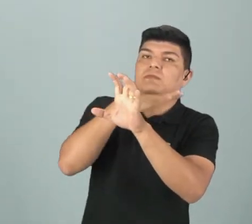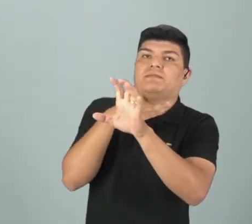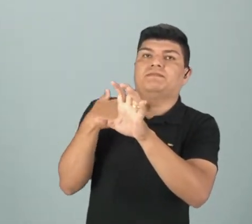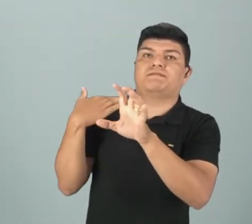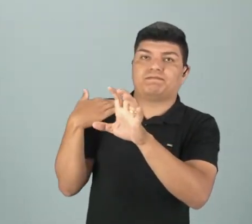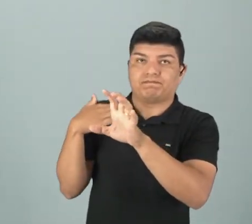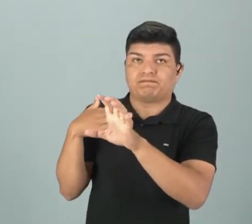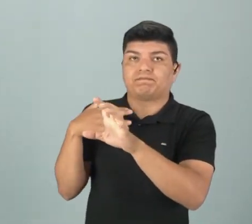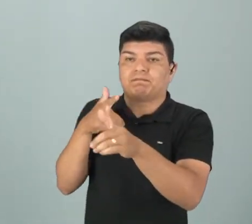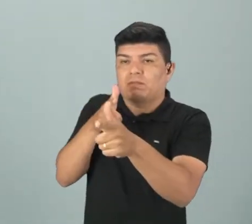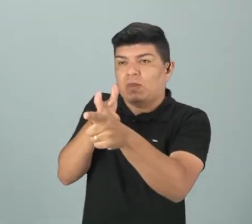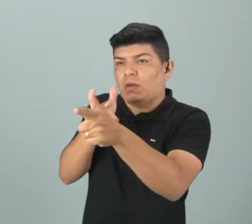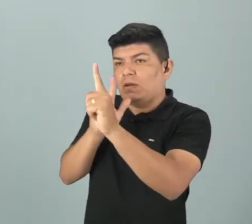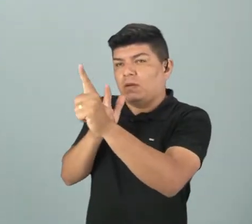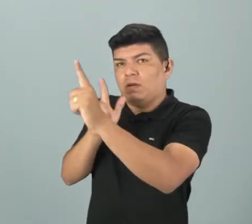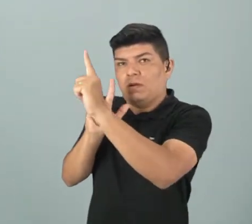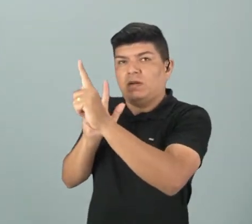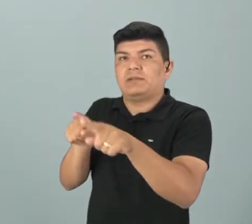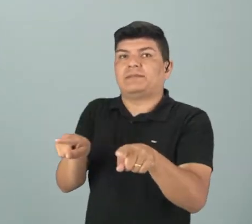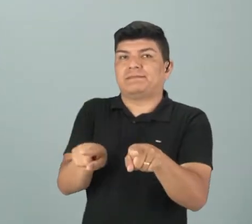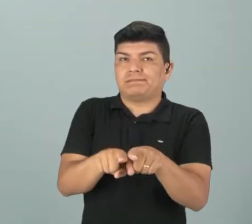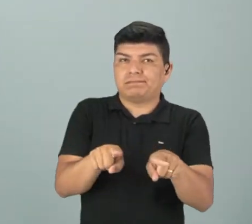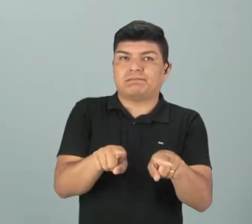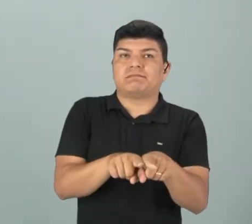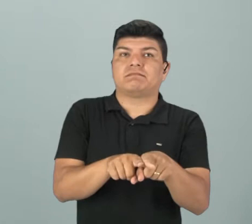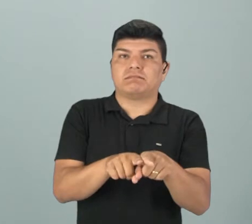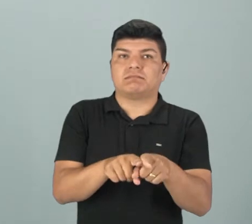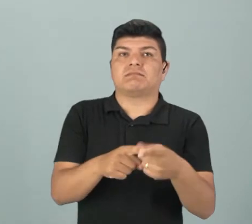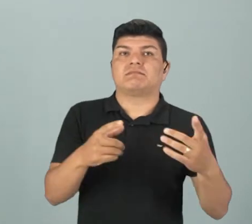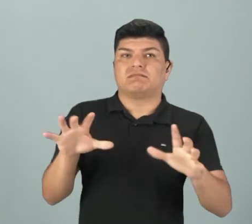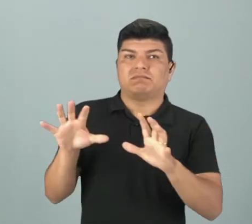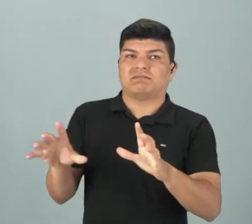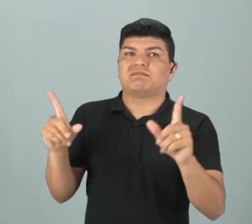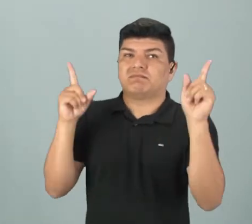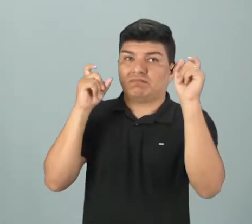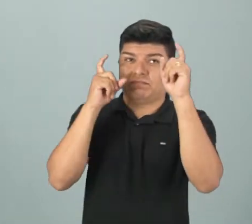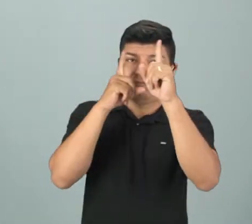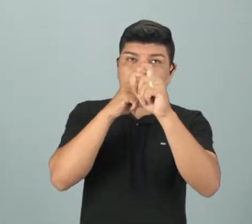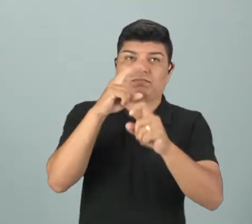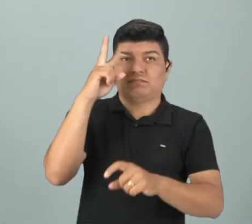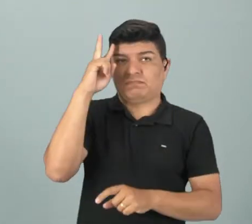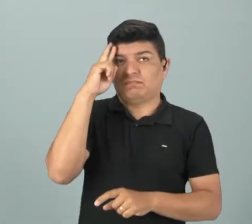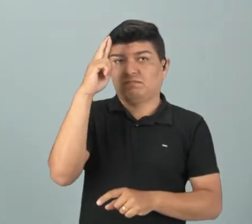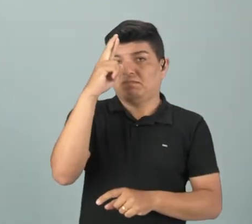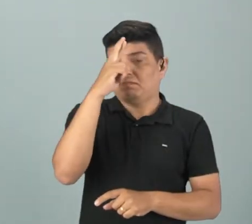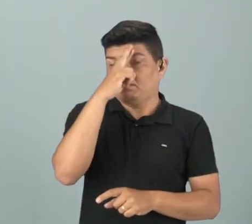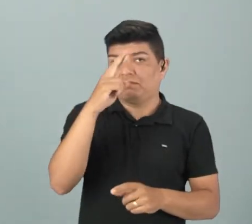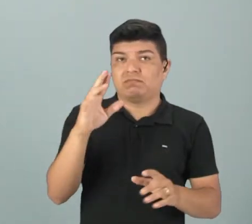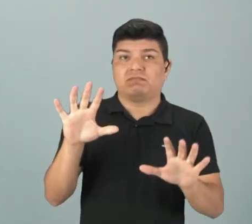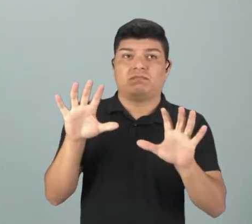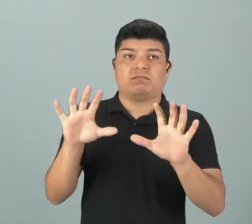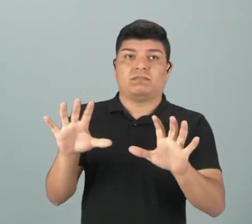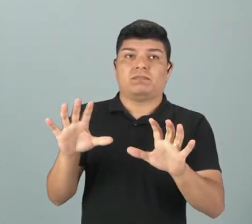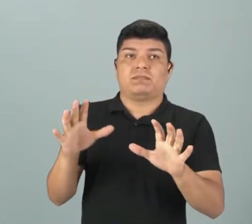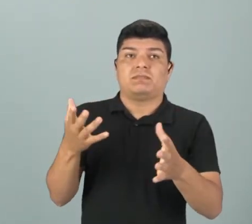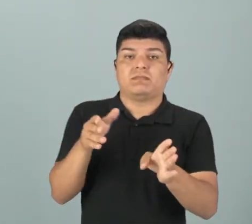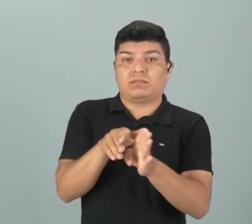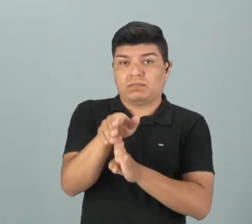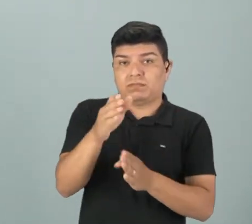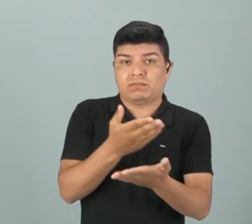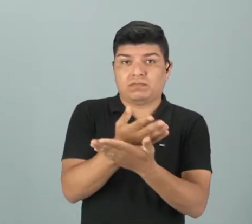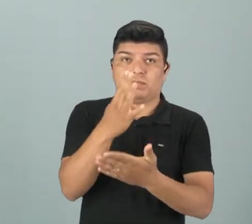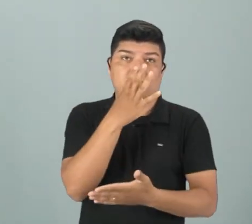extermínio a tiro livre, a queima-roupa. Então, foi um momento muito trágico de toda a história. Eu deixo, inclusive, como sugestão